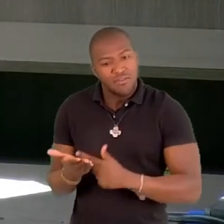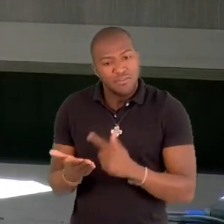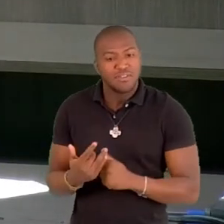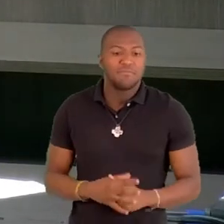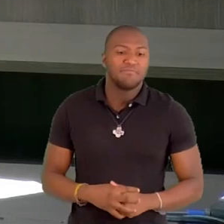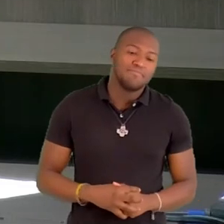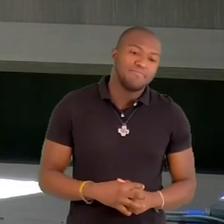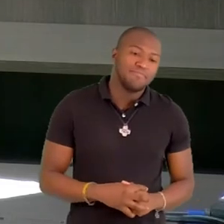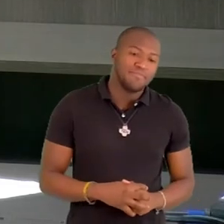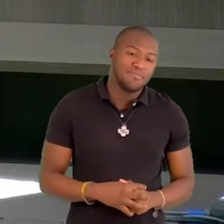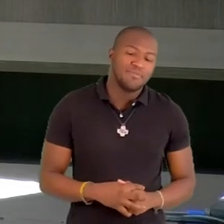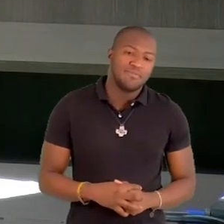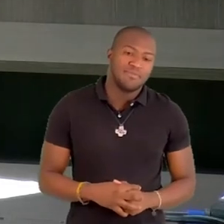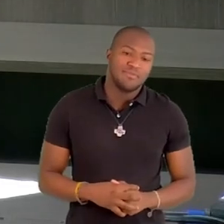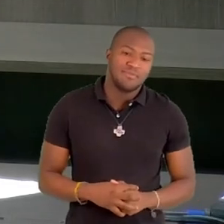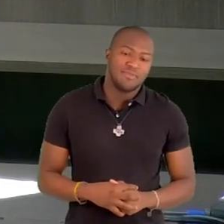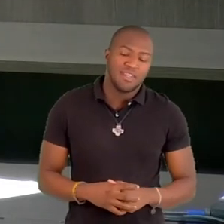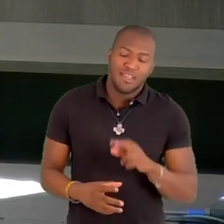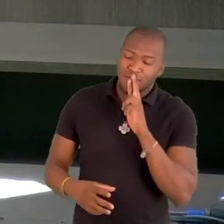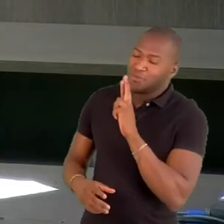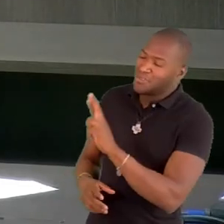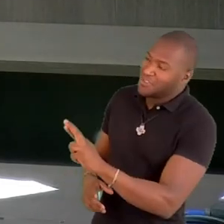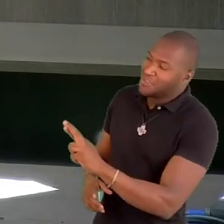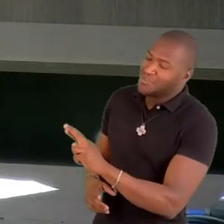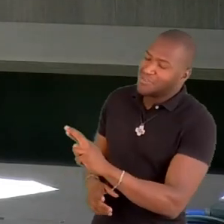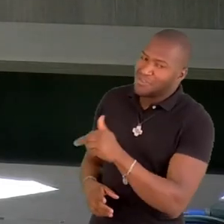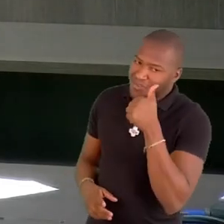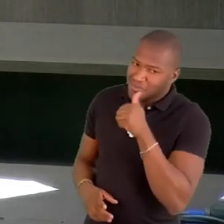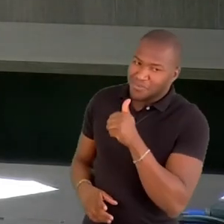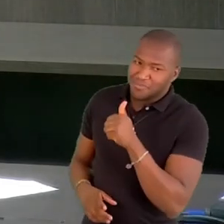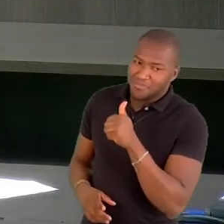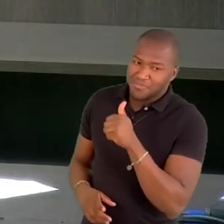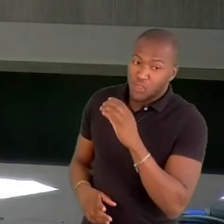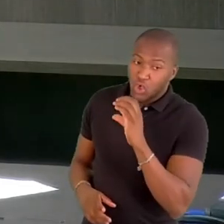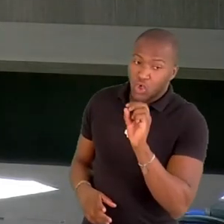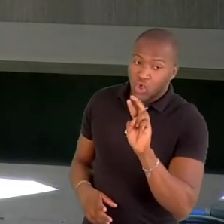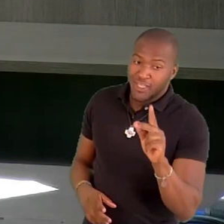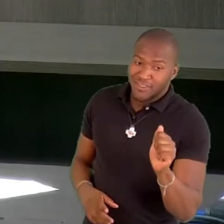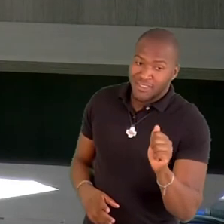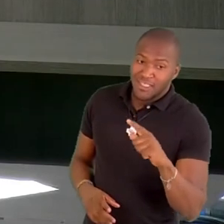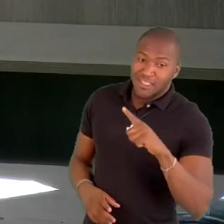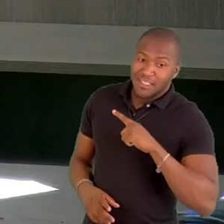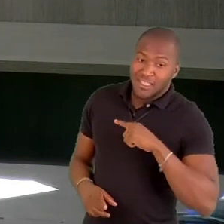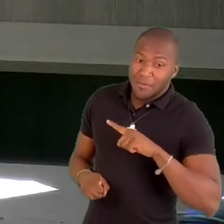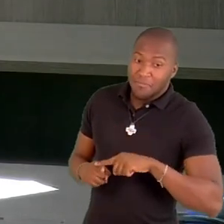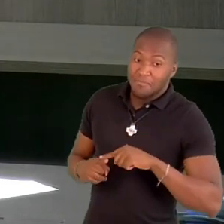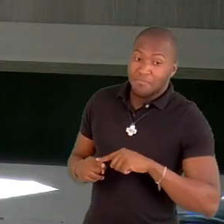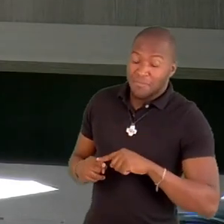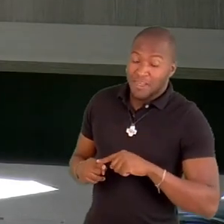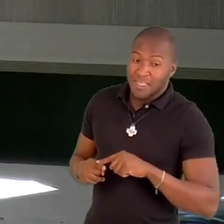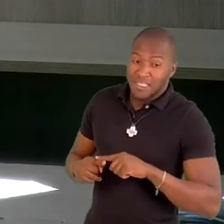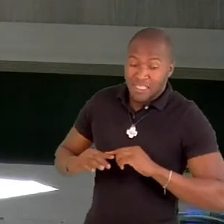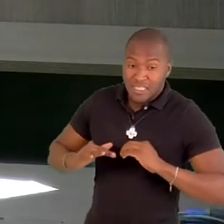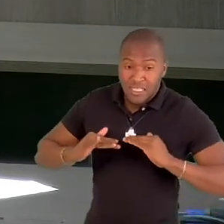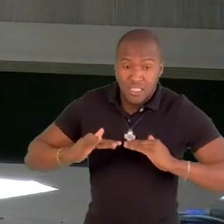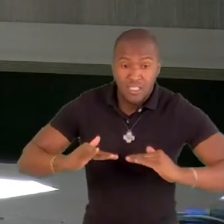escrever poesia, disse Cora Coralina: é que tem mais chão nos meus olhos do que cansaço